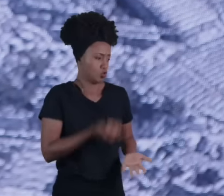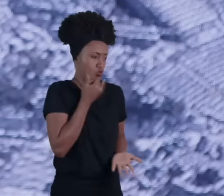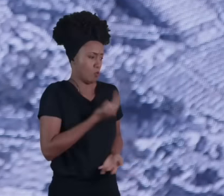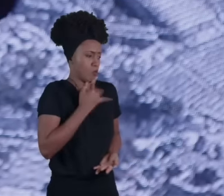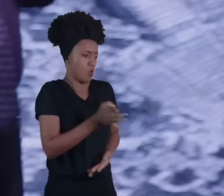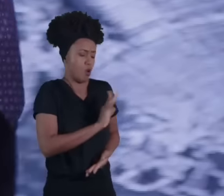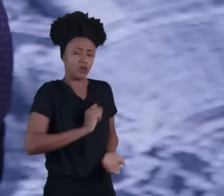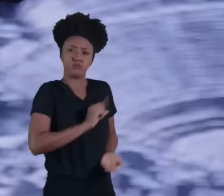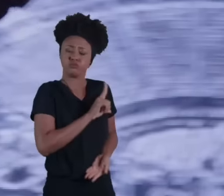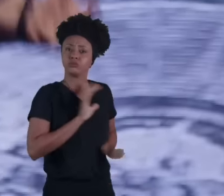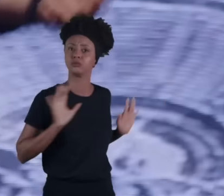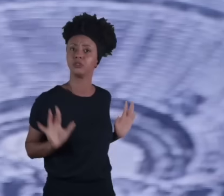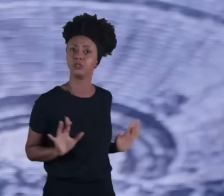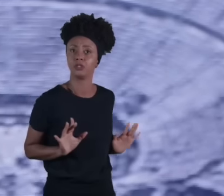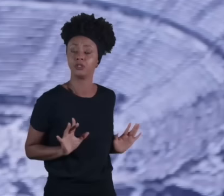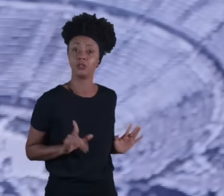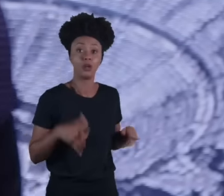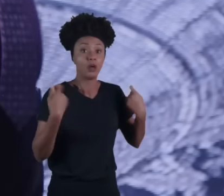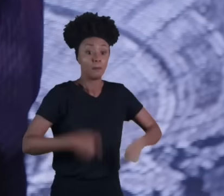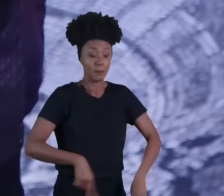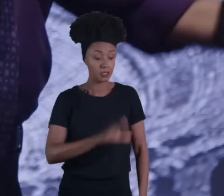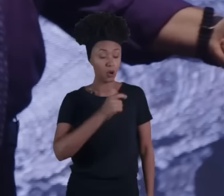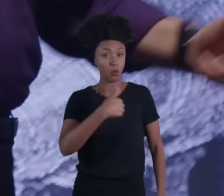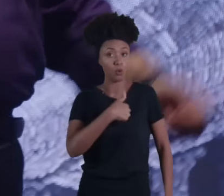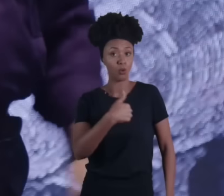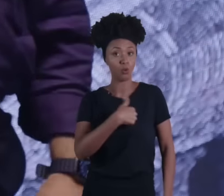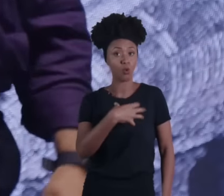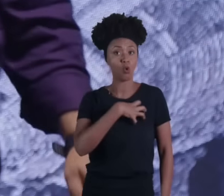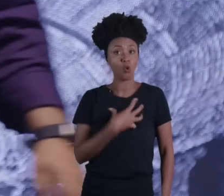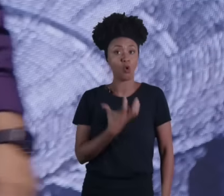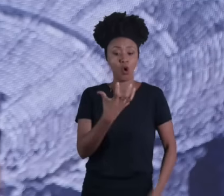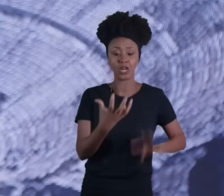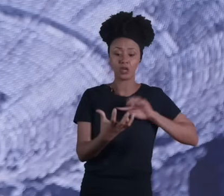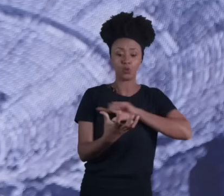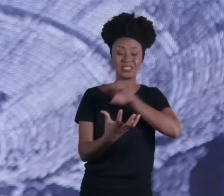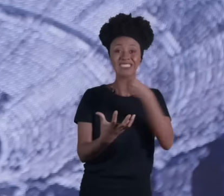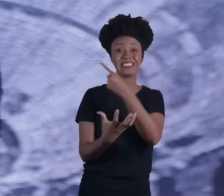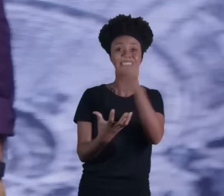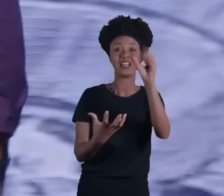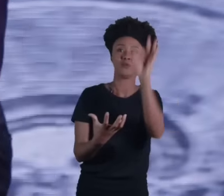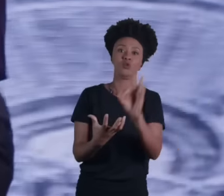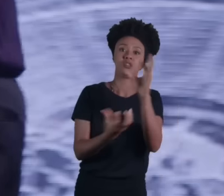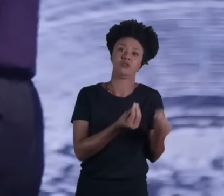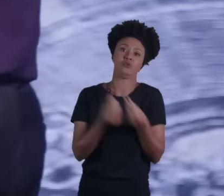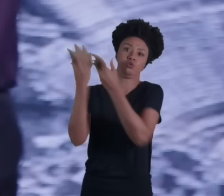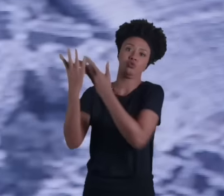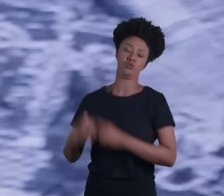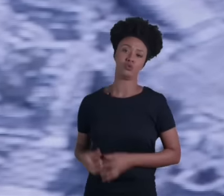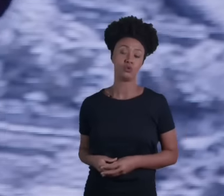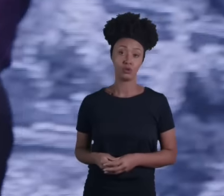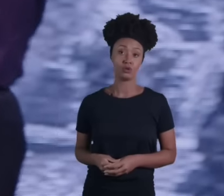Você precisa consagrar o teu coração como um todo para Deus. Por